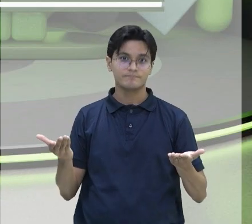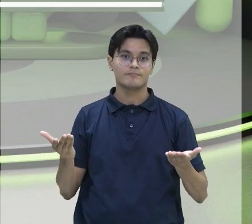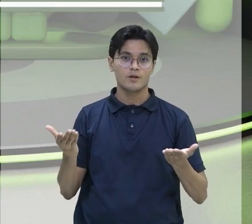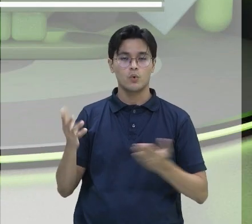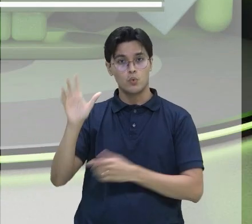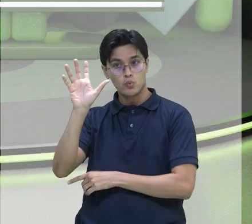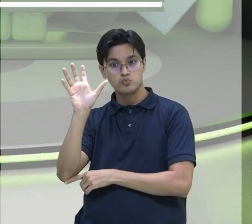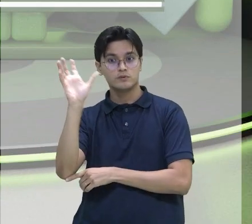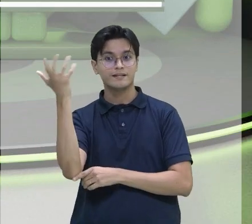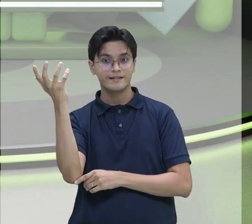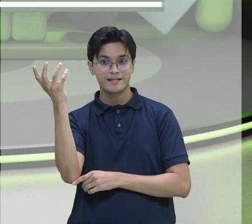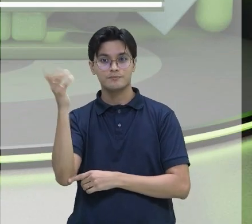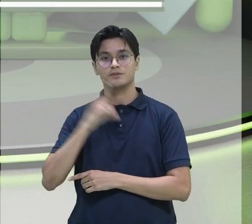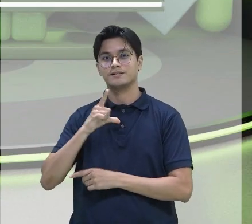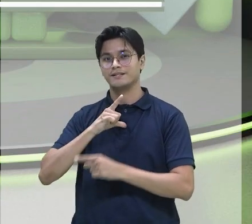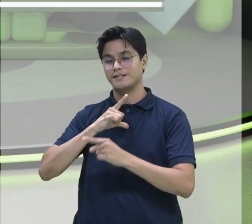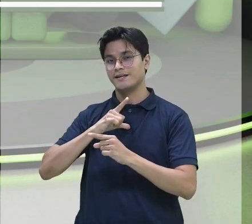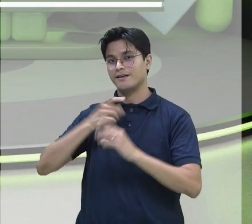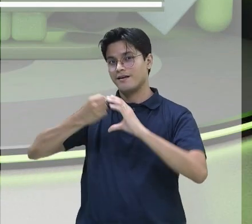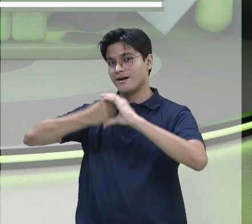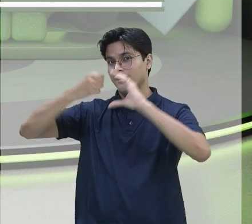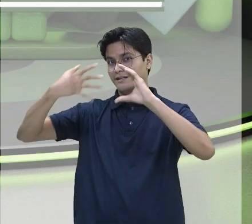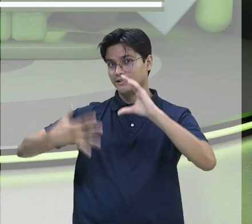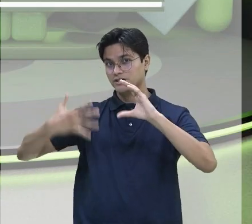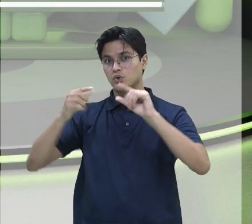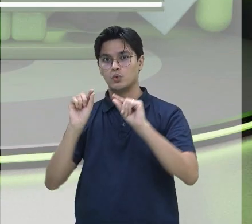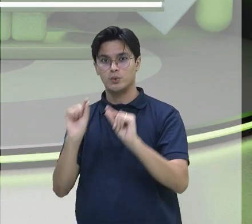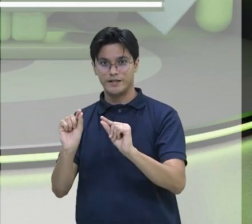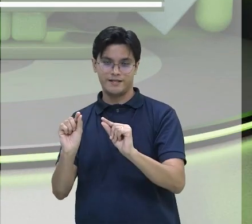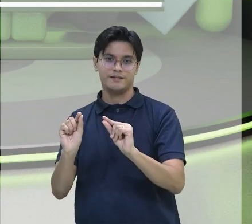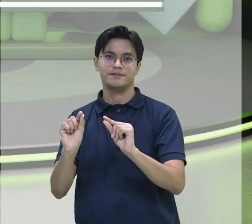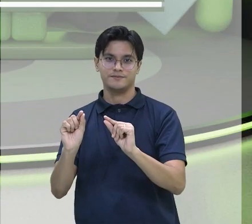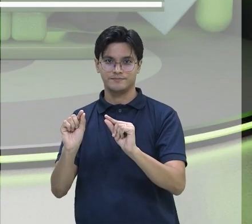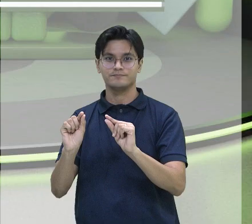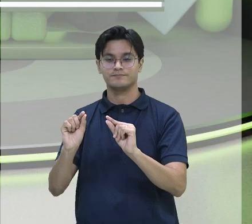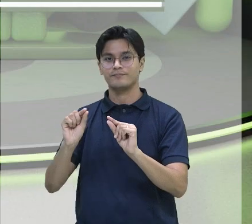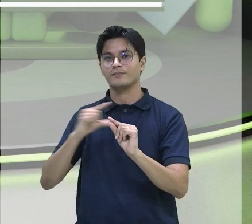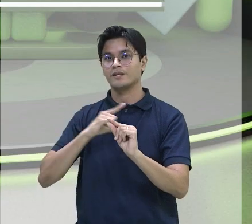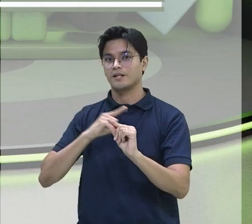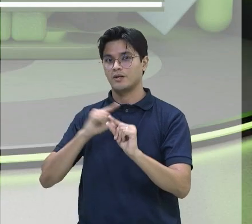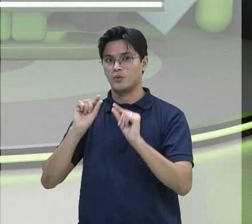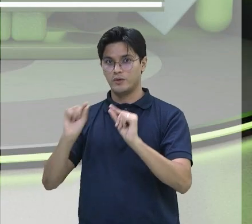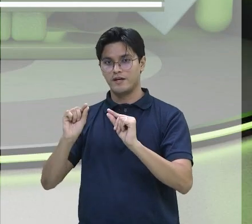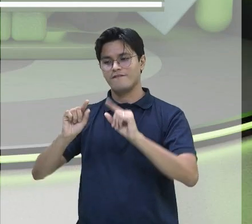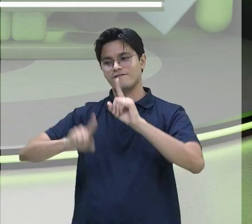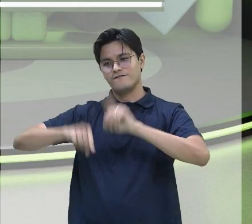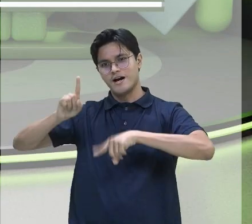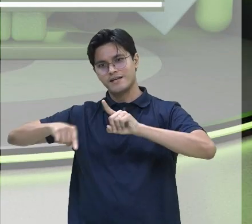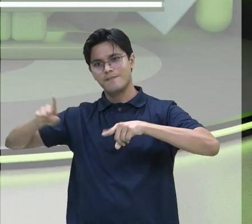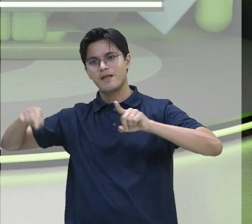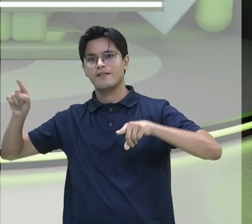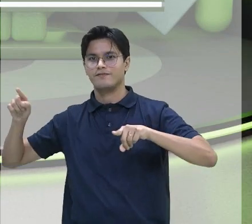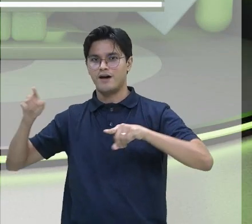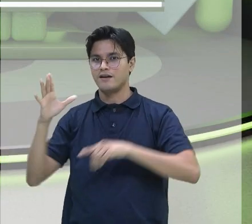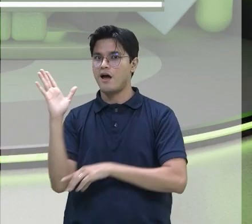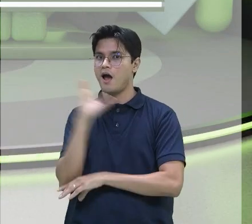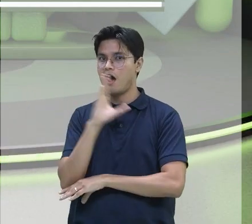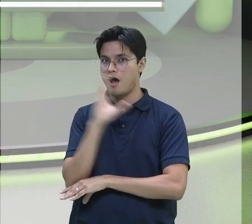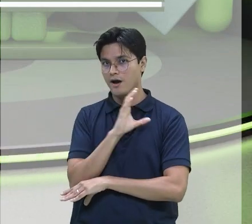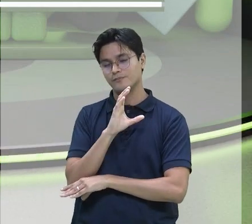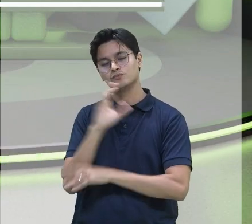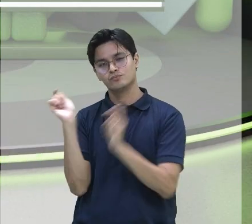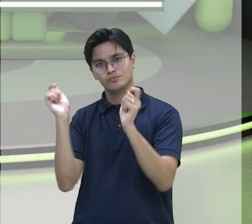tempo, ele vai ter como característica isso, o que é variável, podendo